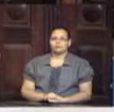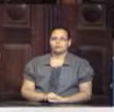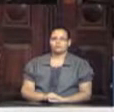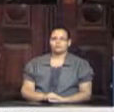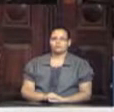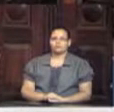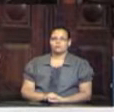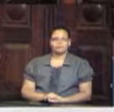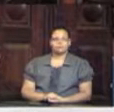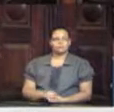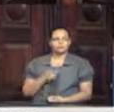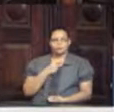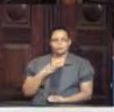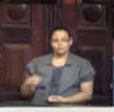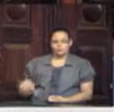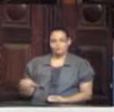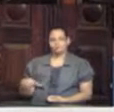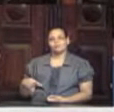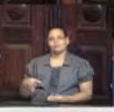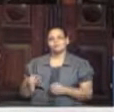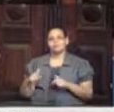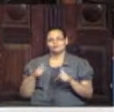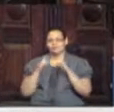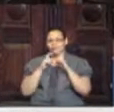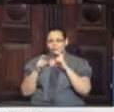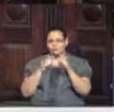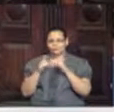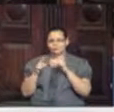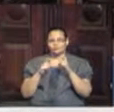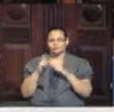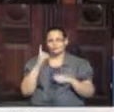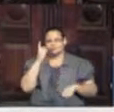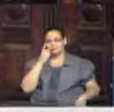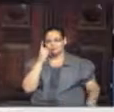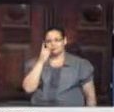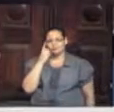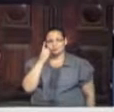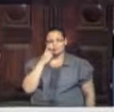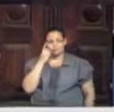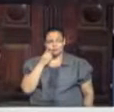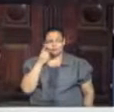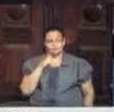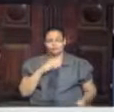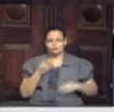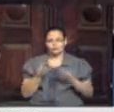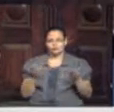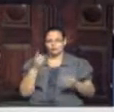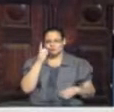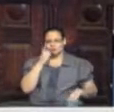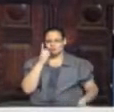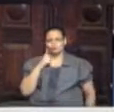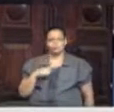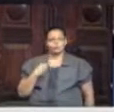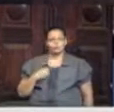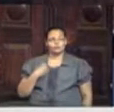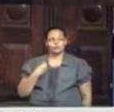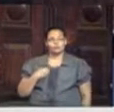Senhor presidente dos trabalhos desta sessão, nobre deputado tio Carlos, senhoras deputadas presentes, senhores deputados